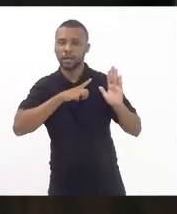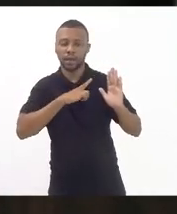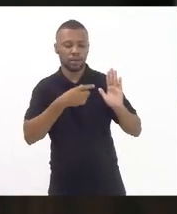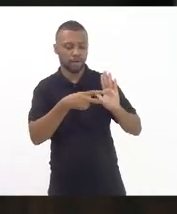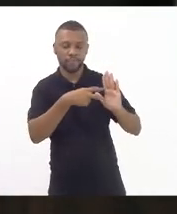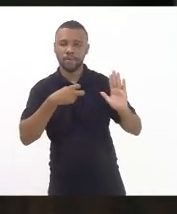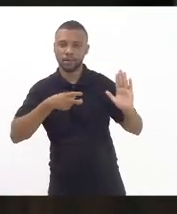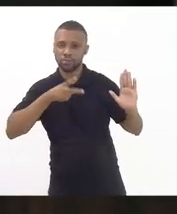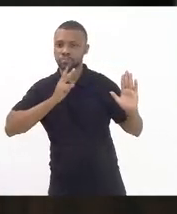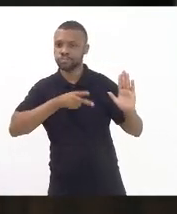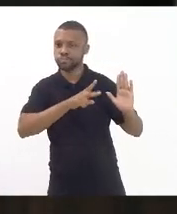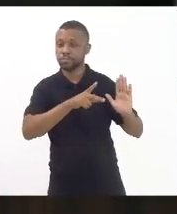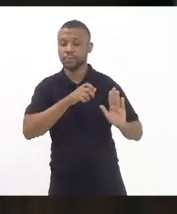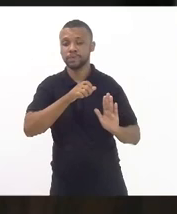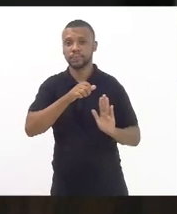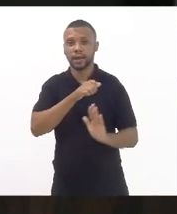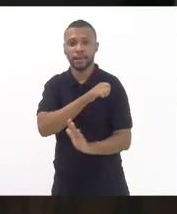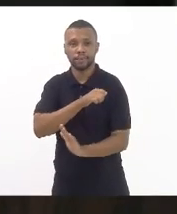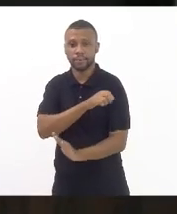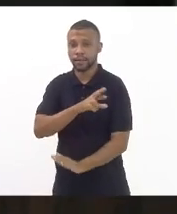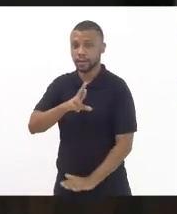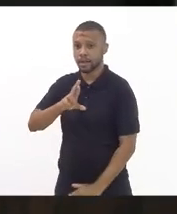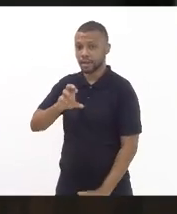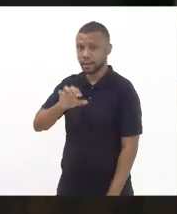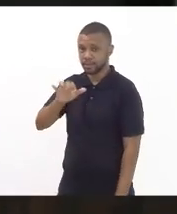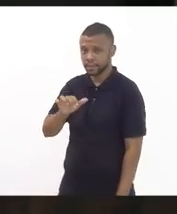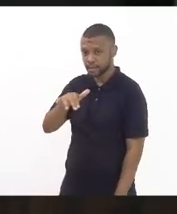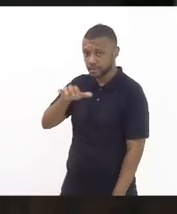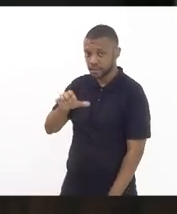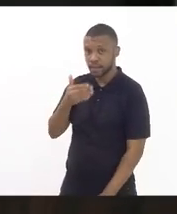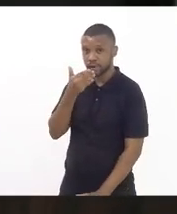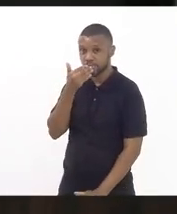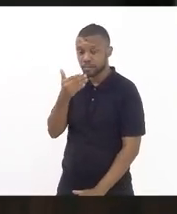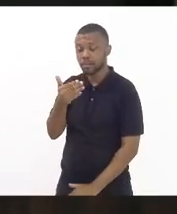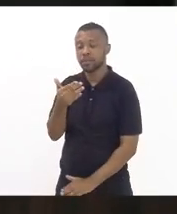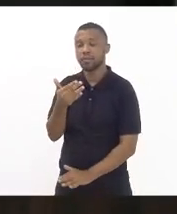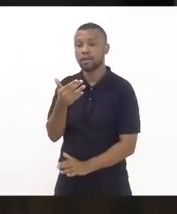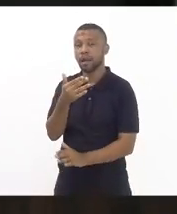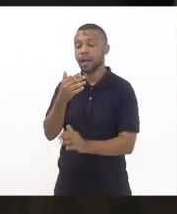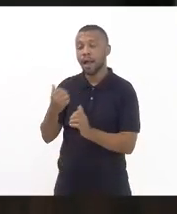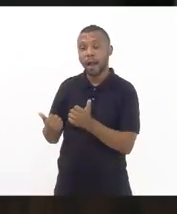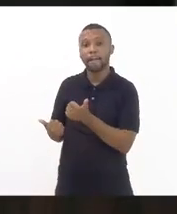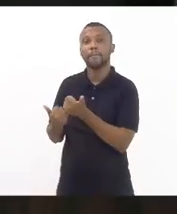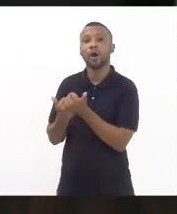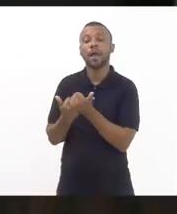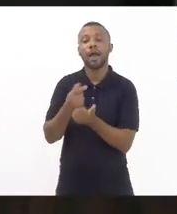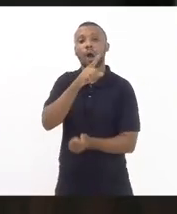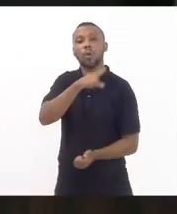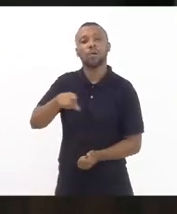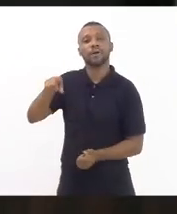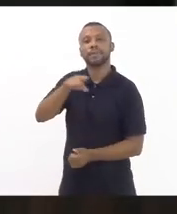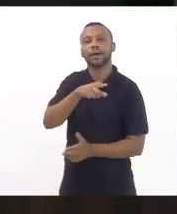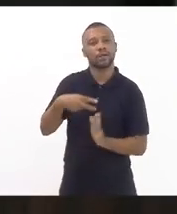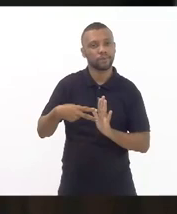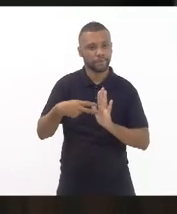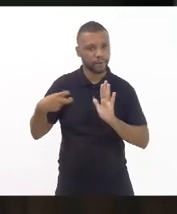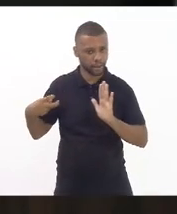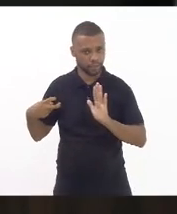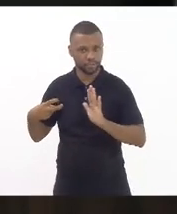Deputada enfermeira Rejane, voto favorável pela derrubada. Contrário que nós fizemos pela